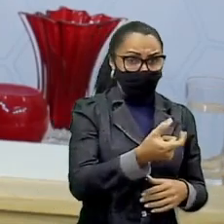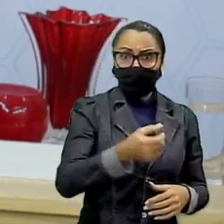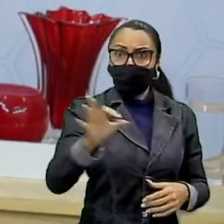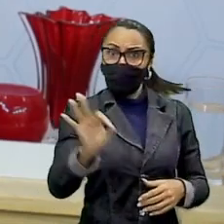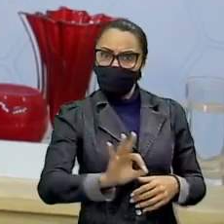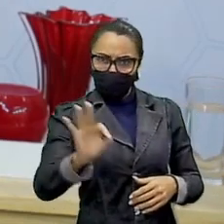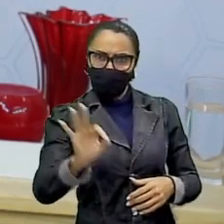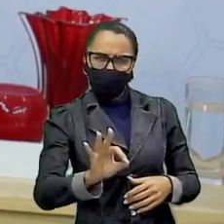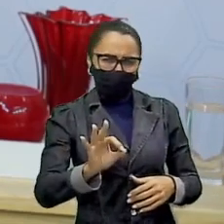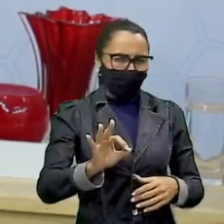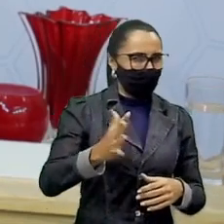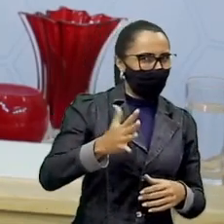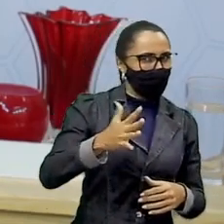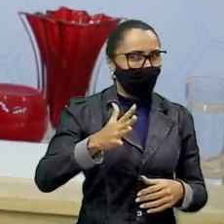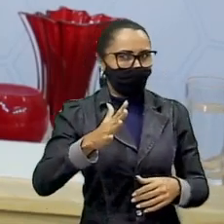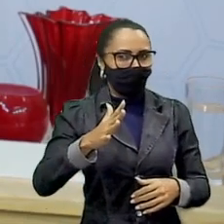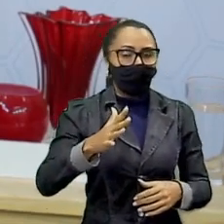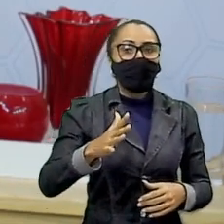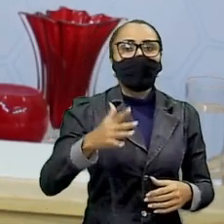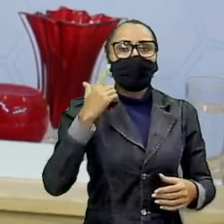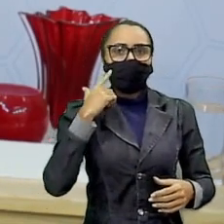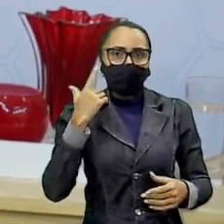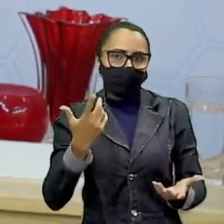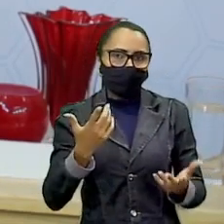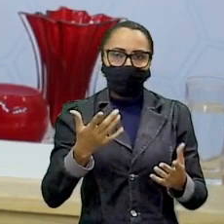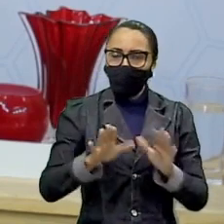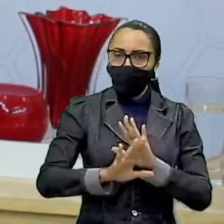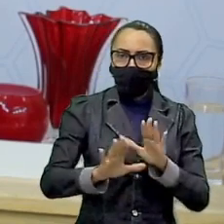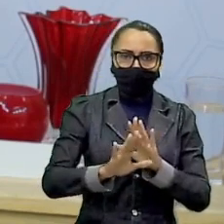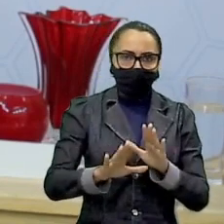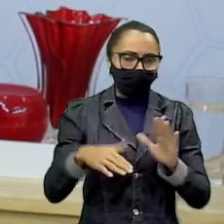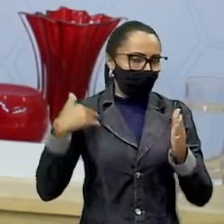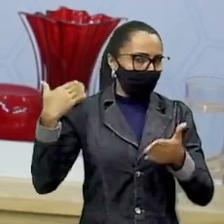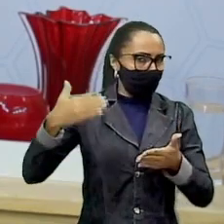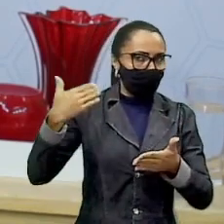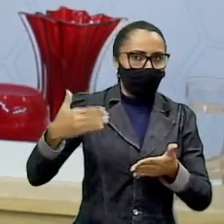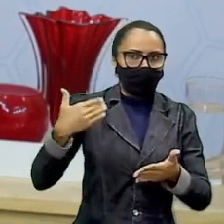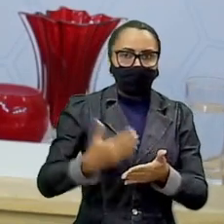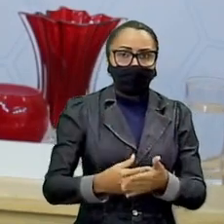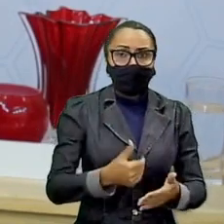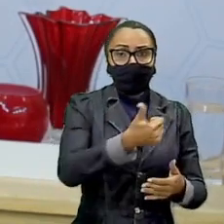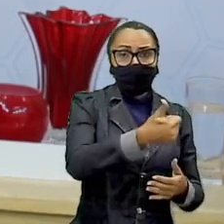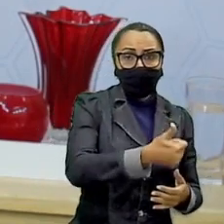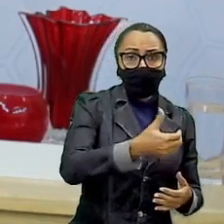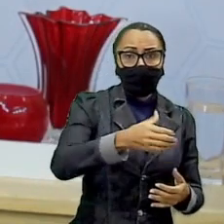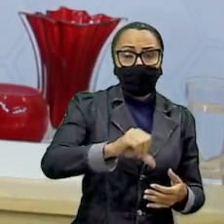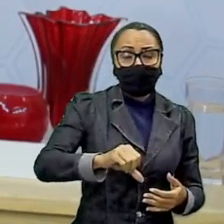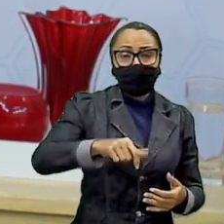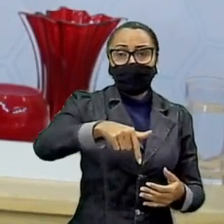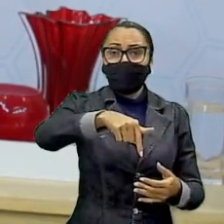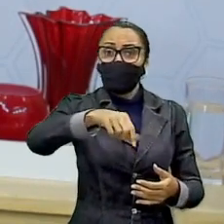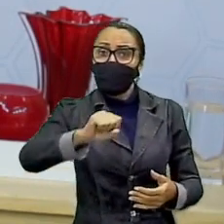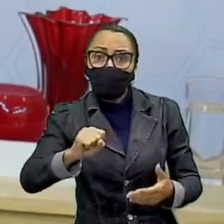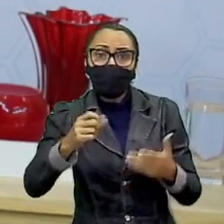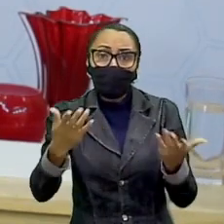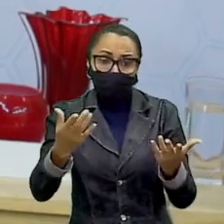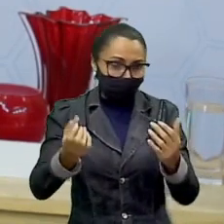20% aproximadamente dessas NRs, elas não foram atualizadas desde 1978, né, da